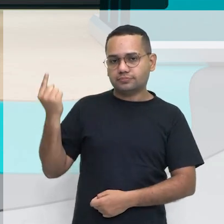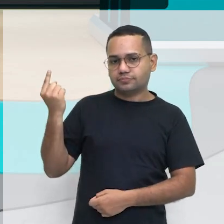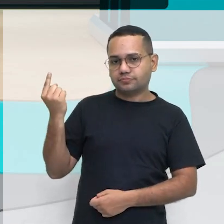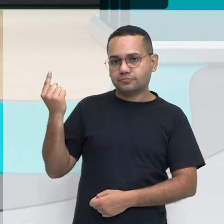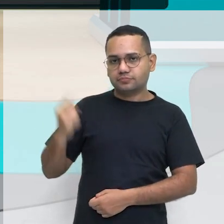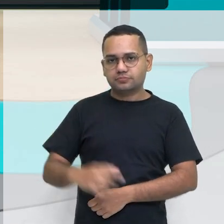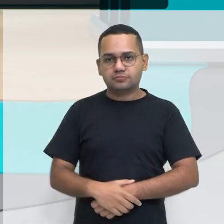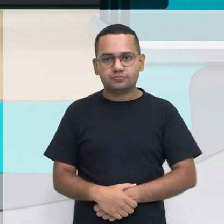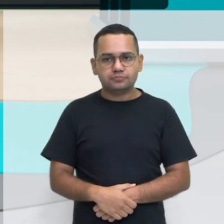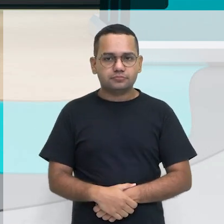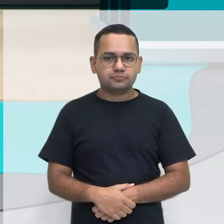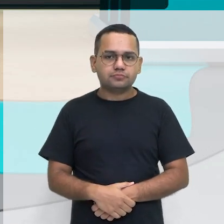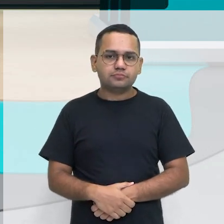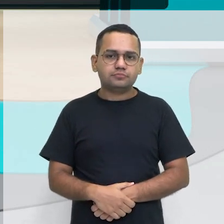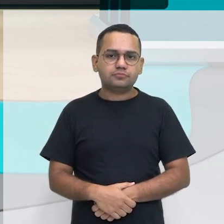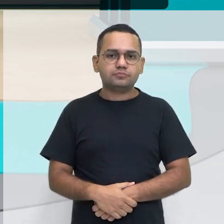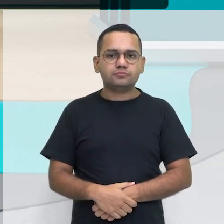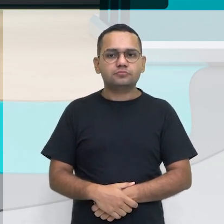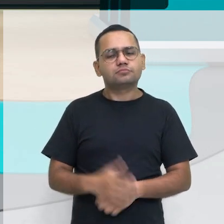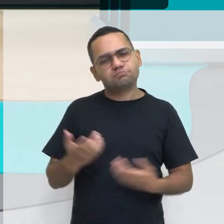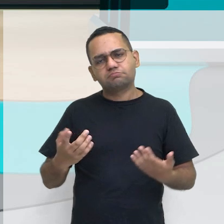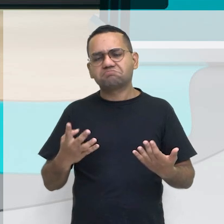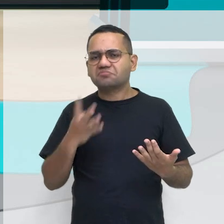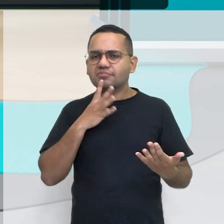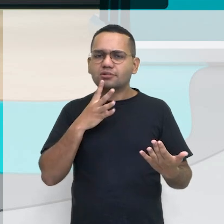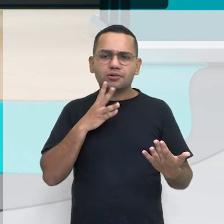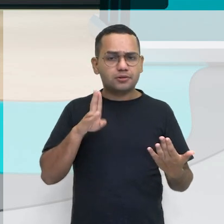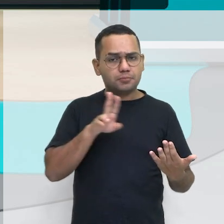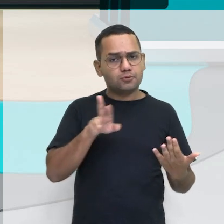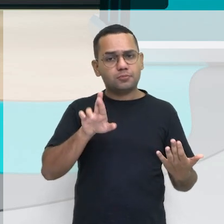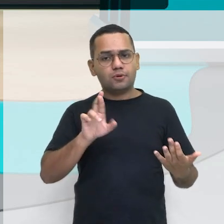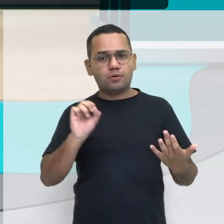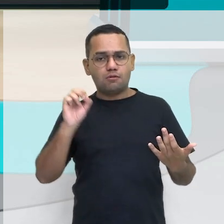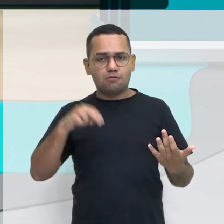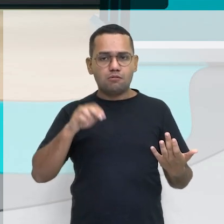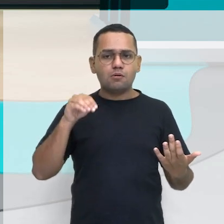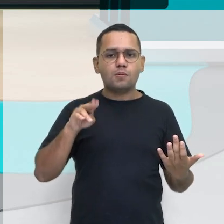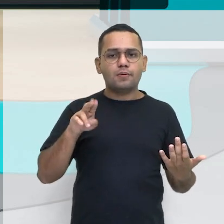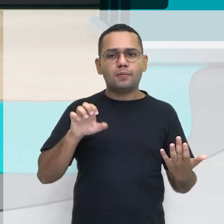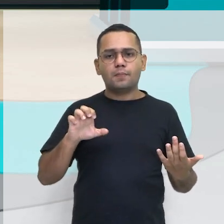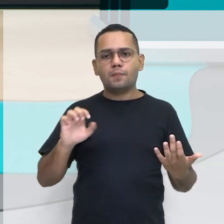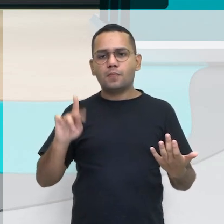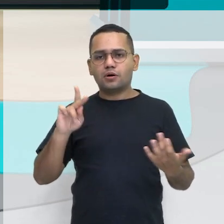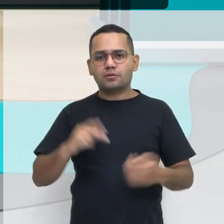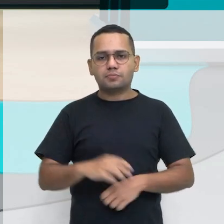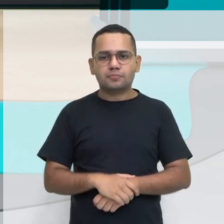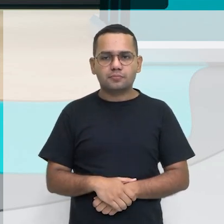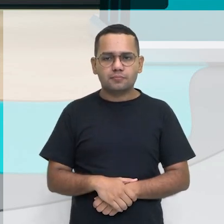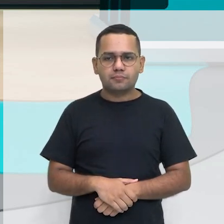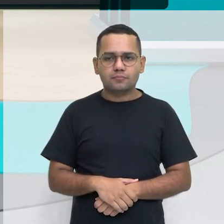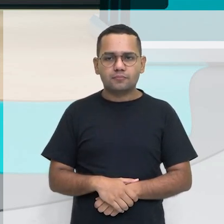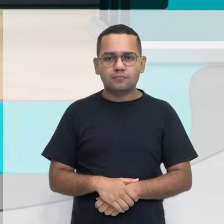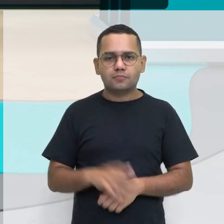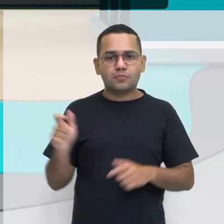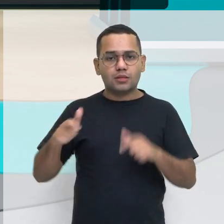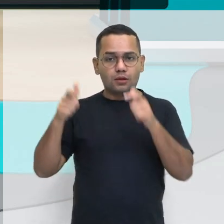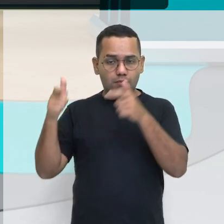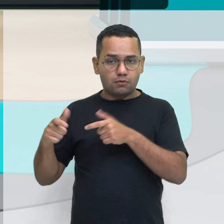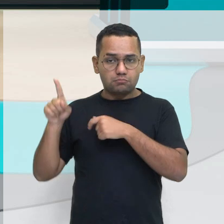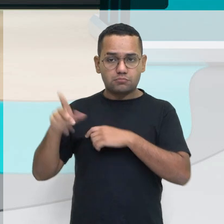Jonas Munck, mais conhecido como Ron Munck. Ele nasceu em Melbourne